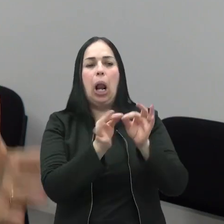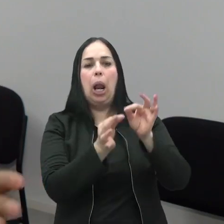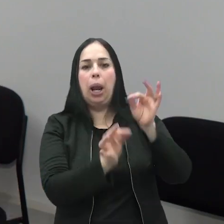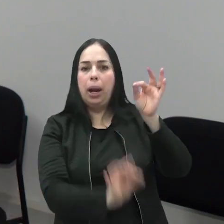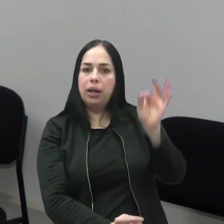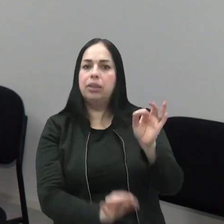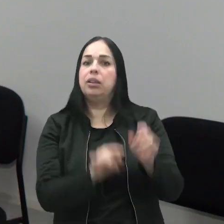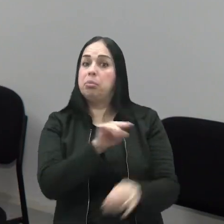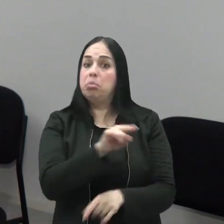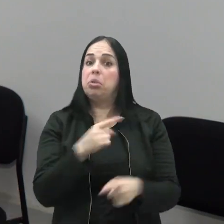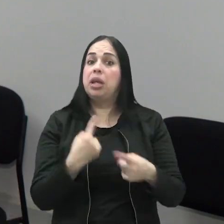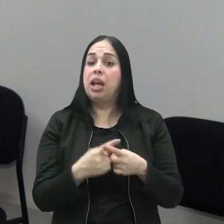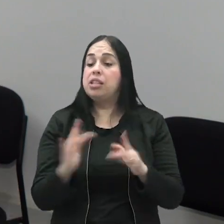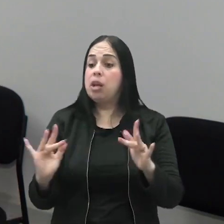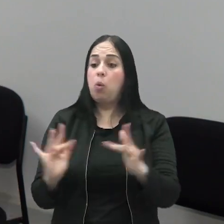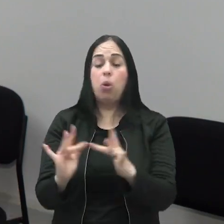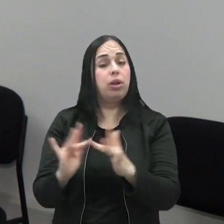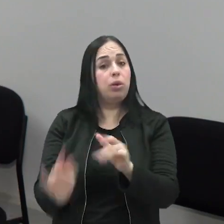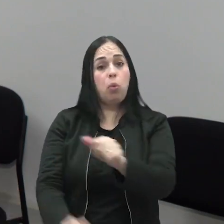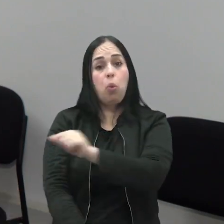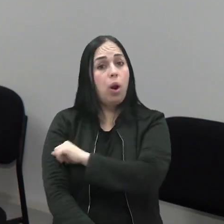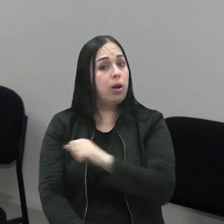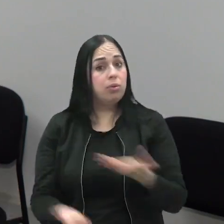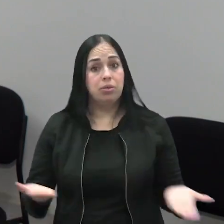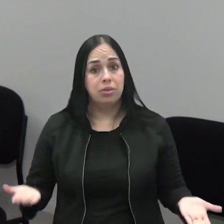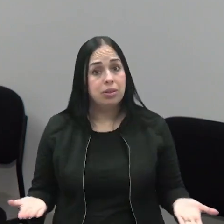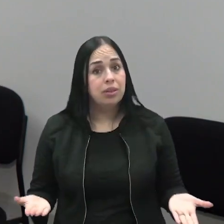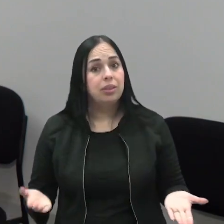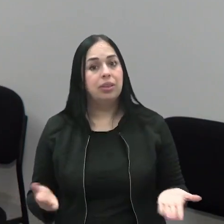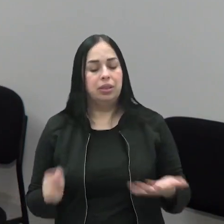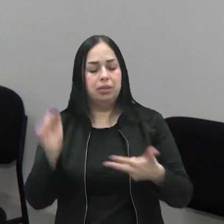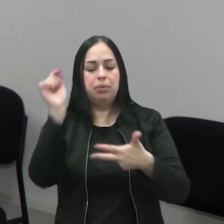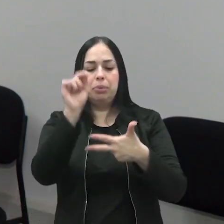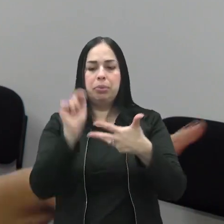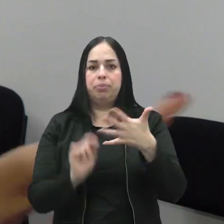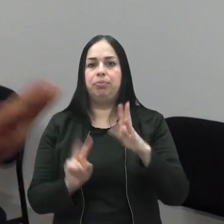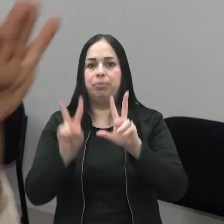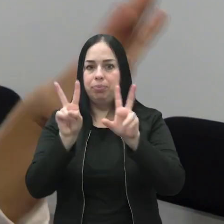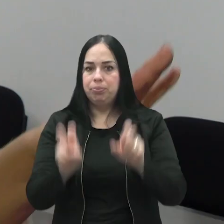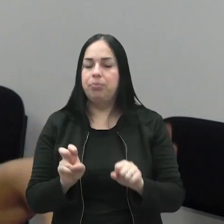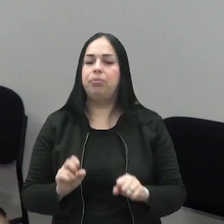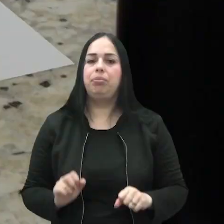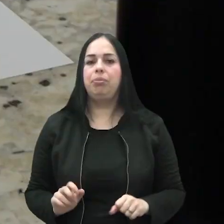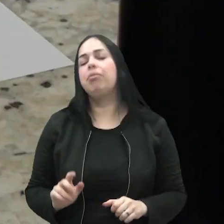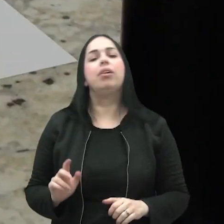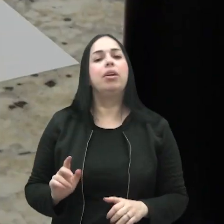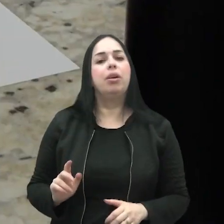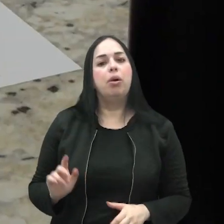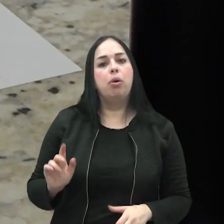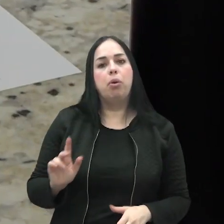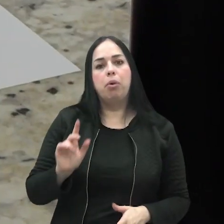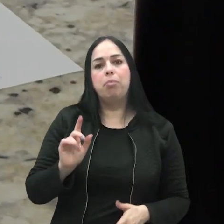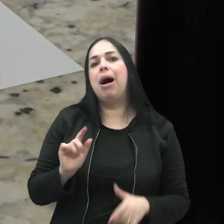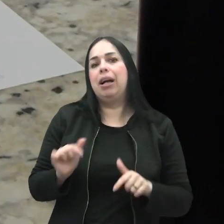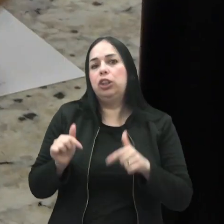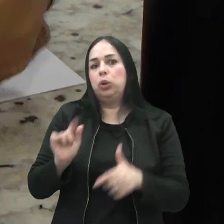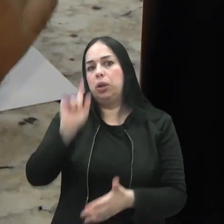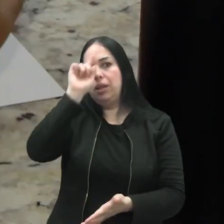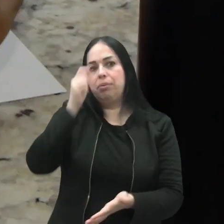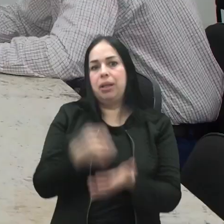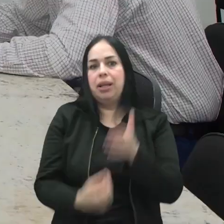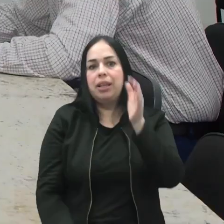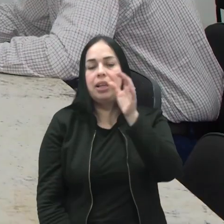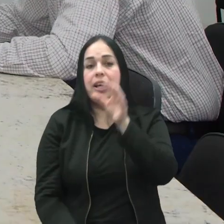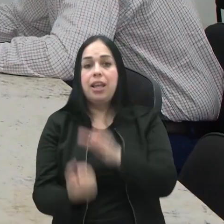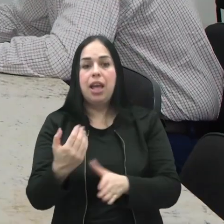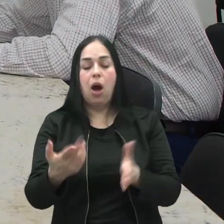ali, né, na linha de frente, em sala de aula. Então, assim, são várias frentes. Uma das soluções